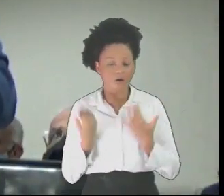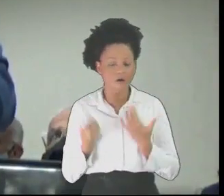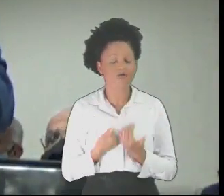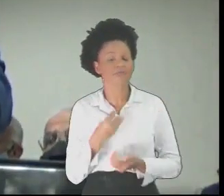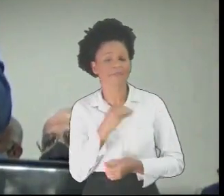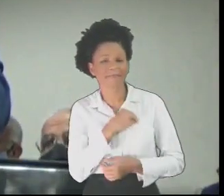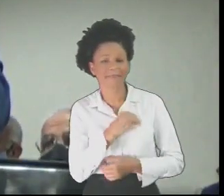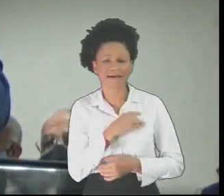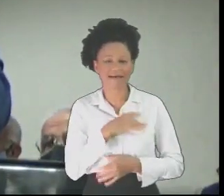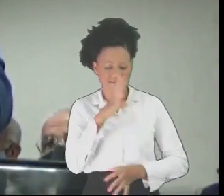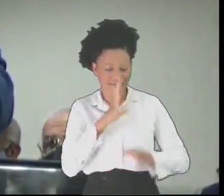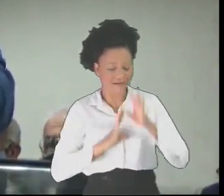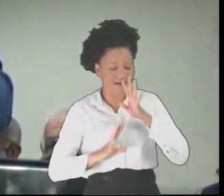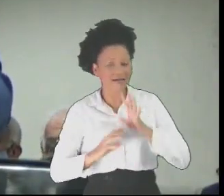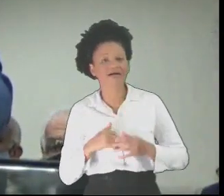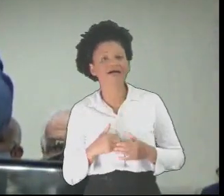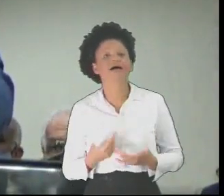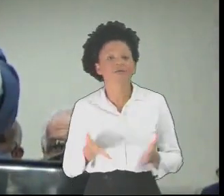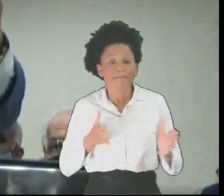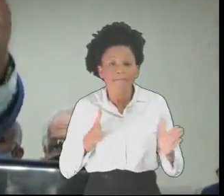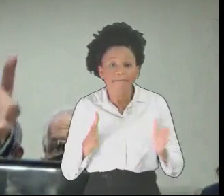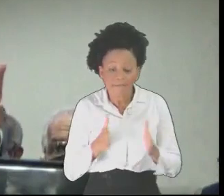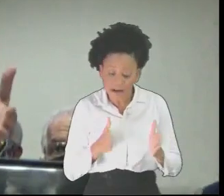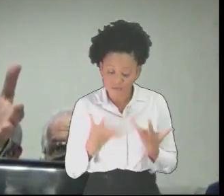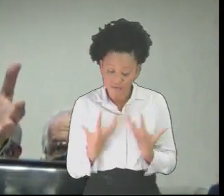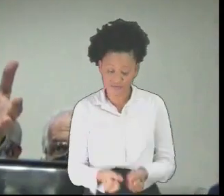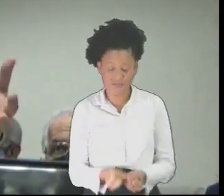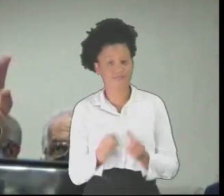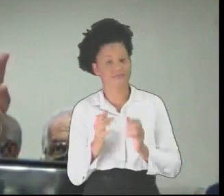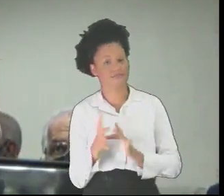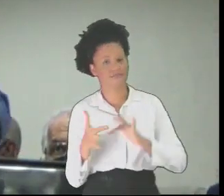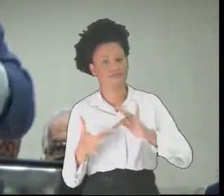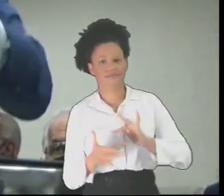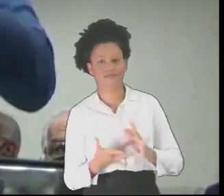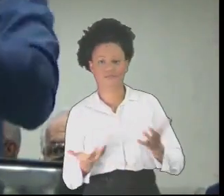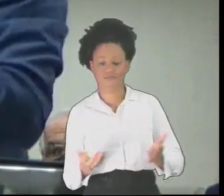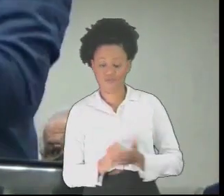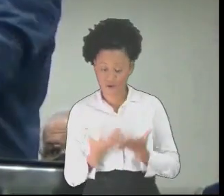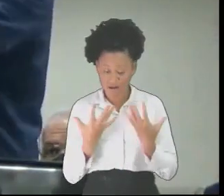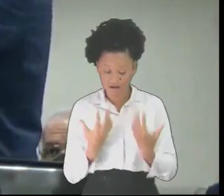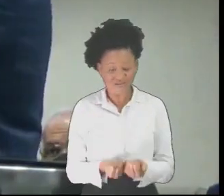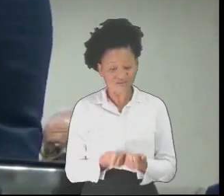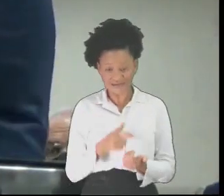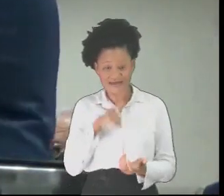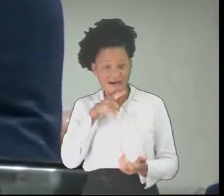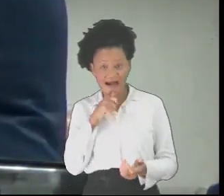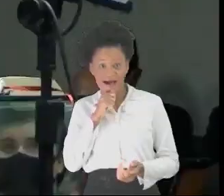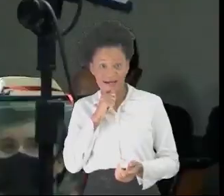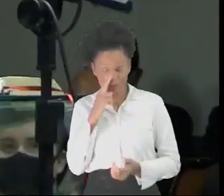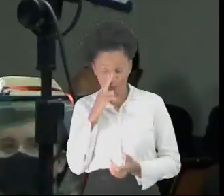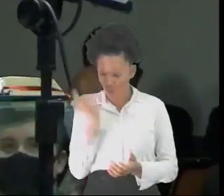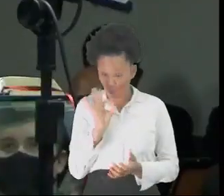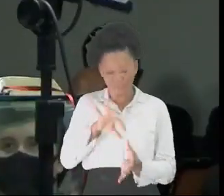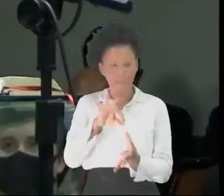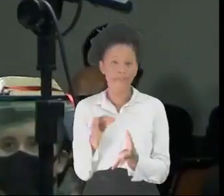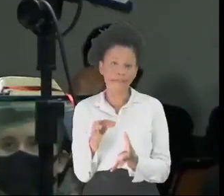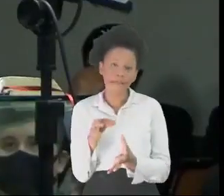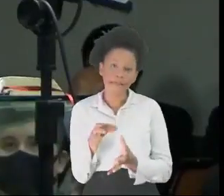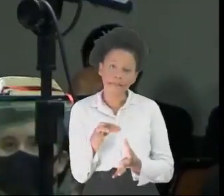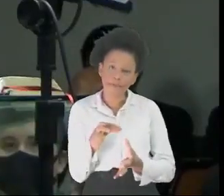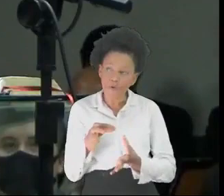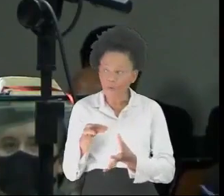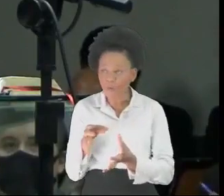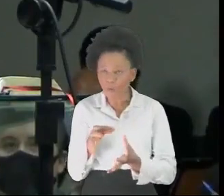foi? Na nossa conversão. Quando nós aceitamos a Cristo, Ele nos